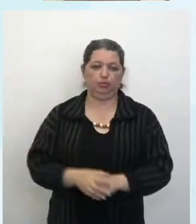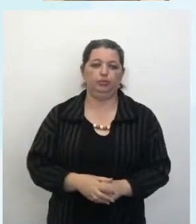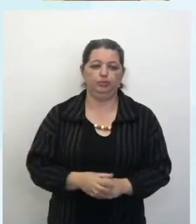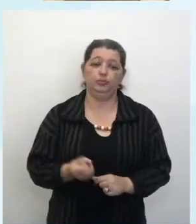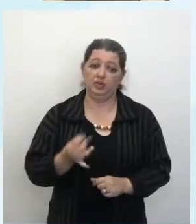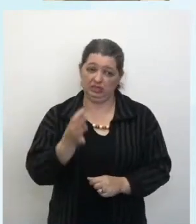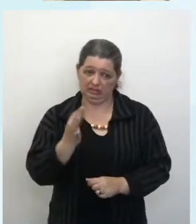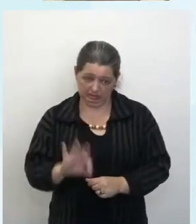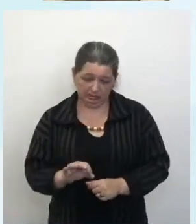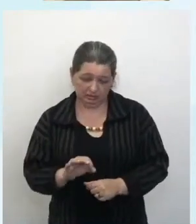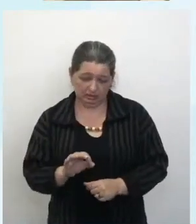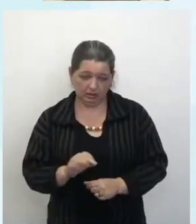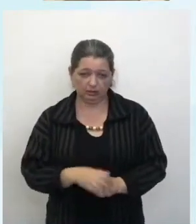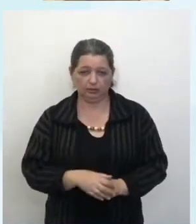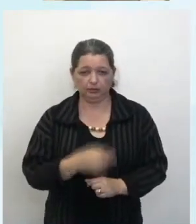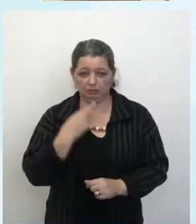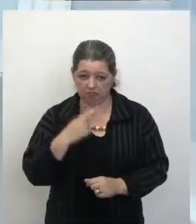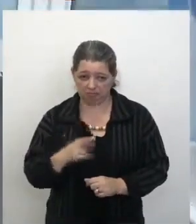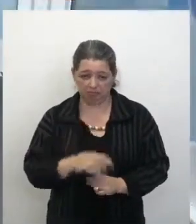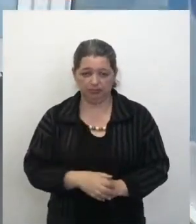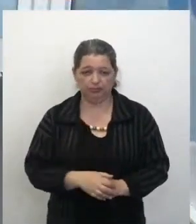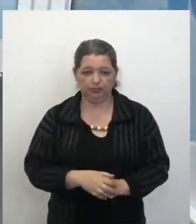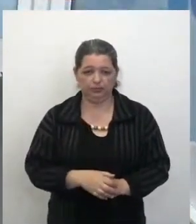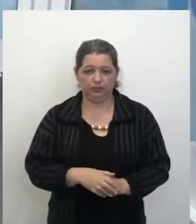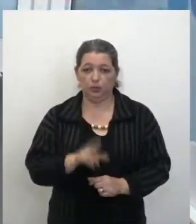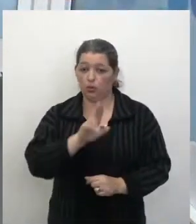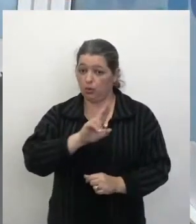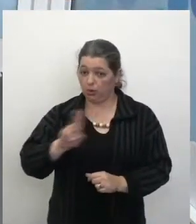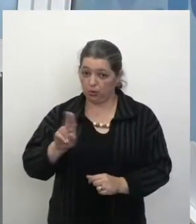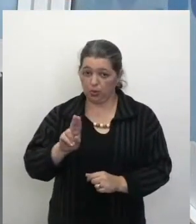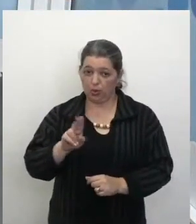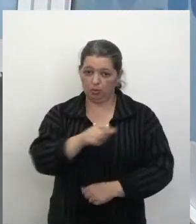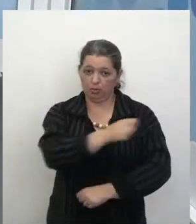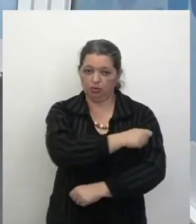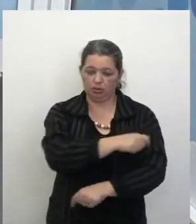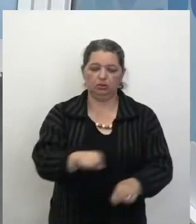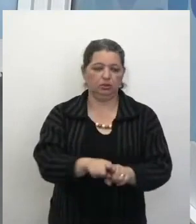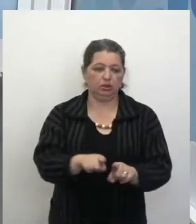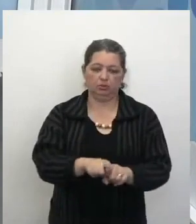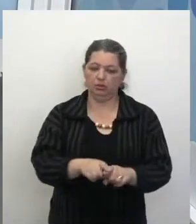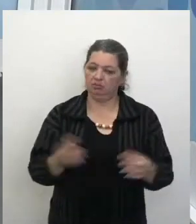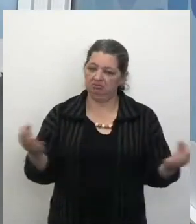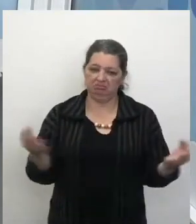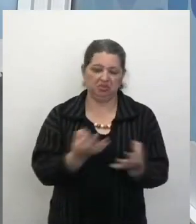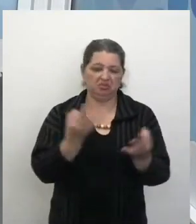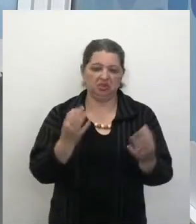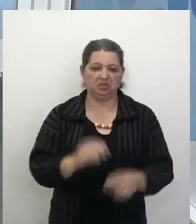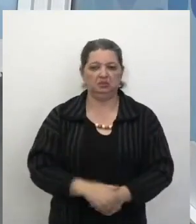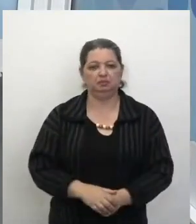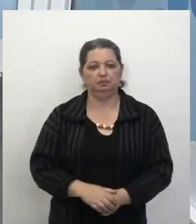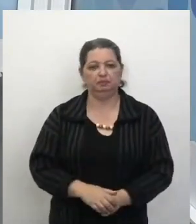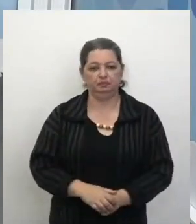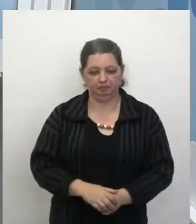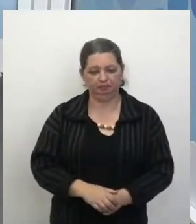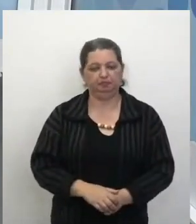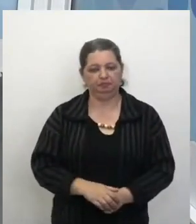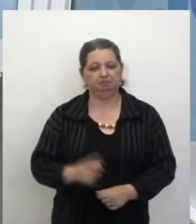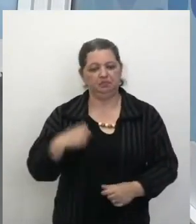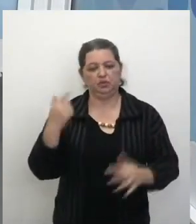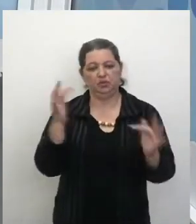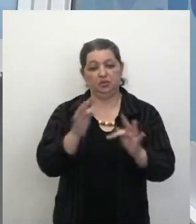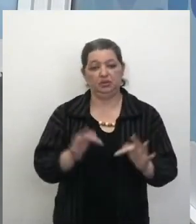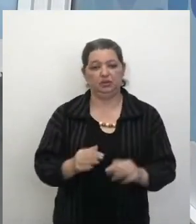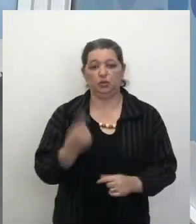grita bingo E aí você aparecer com a resposta e com o nome do aluno aí eu fico Maísa então aí a gente fica mais feliz